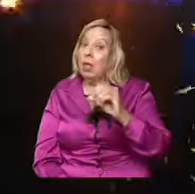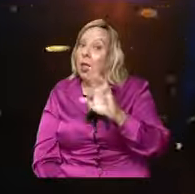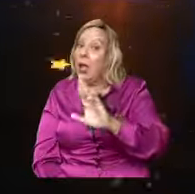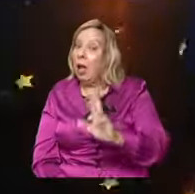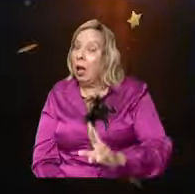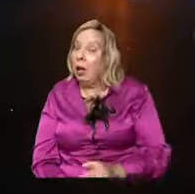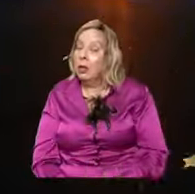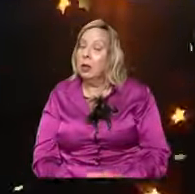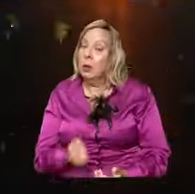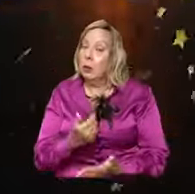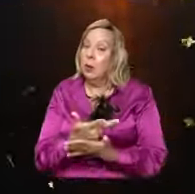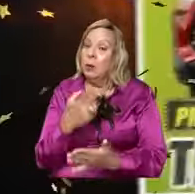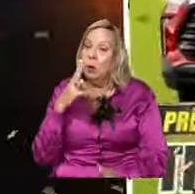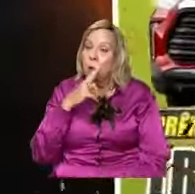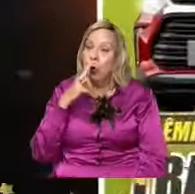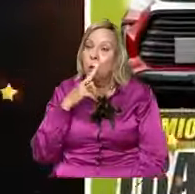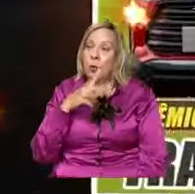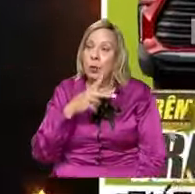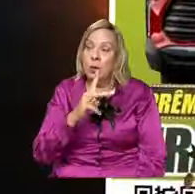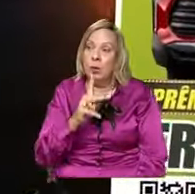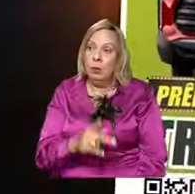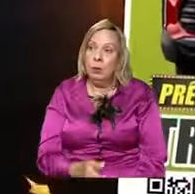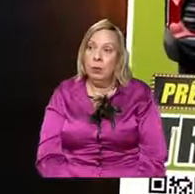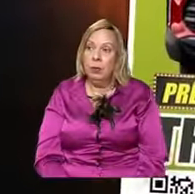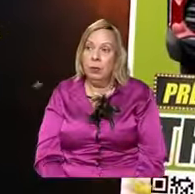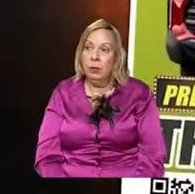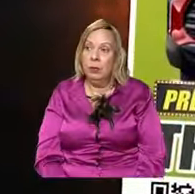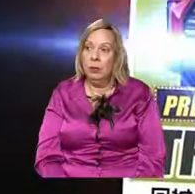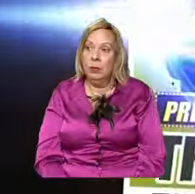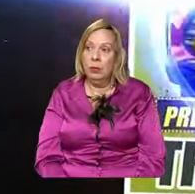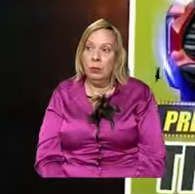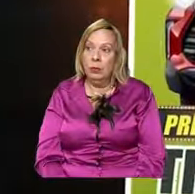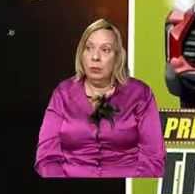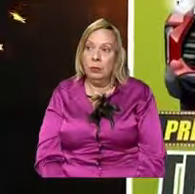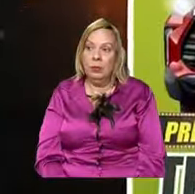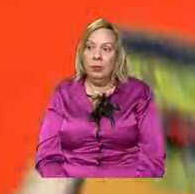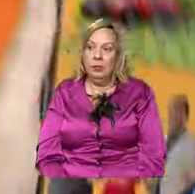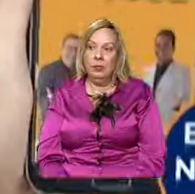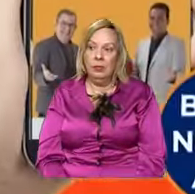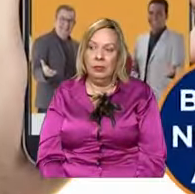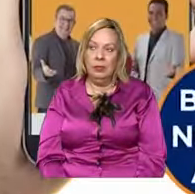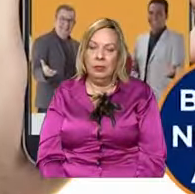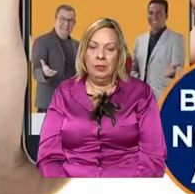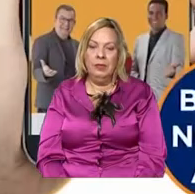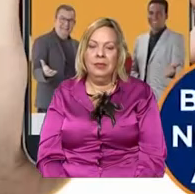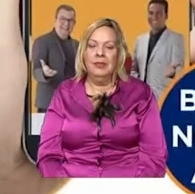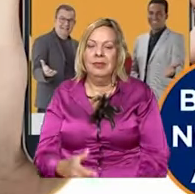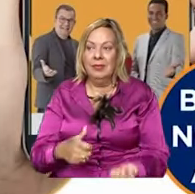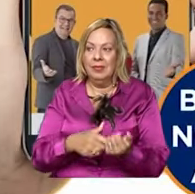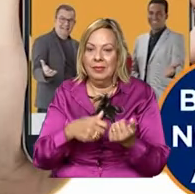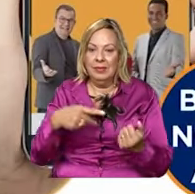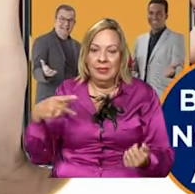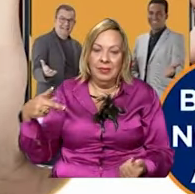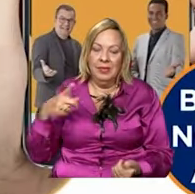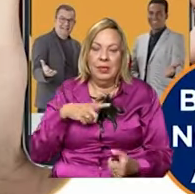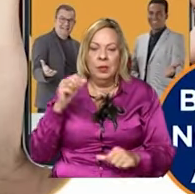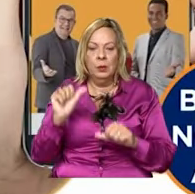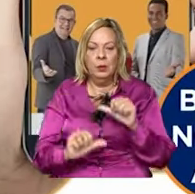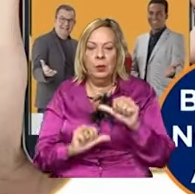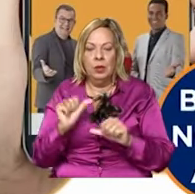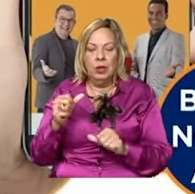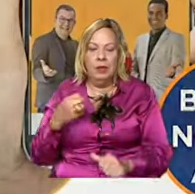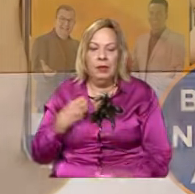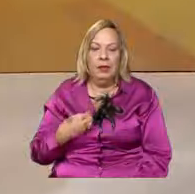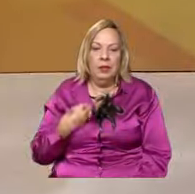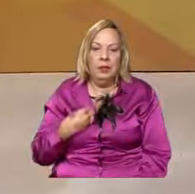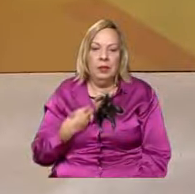hora, adquira logo o seu. Tem din-din, tem iPhone, motos e uma dupla especial te esperando. É o show da sorte Caju Cap. É pra mudar de vida.